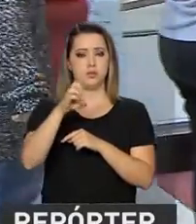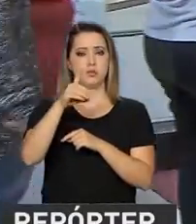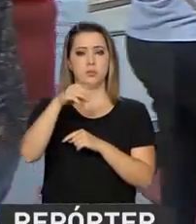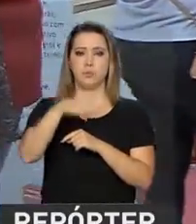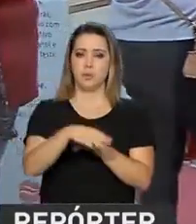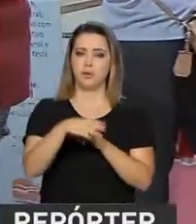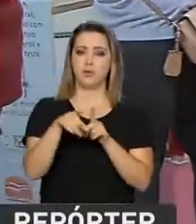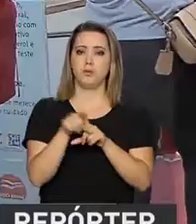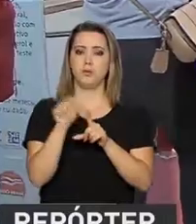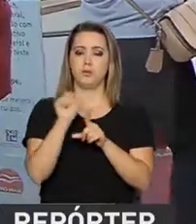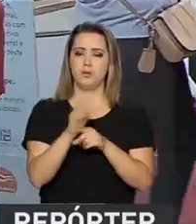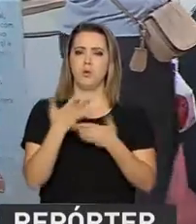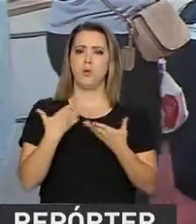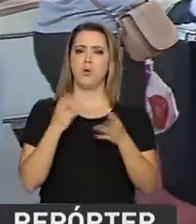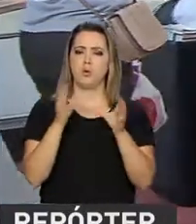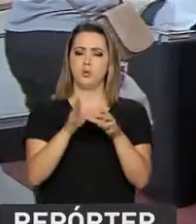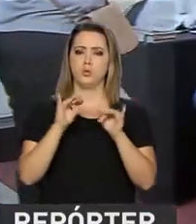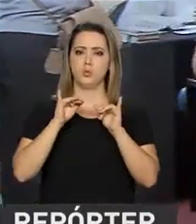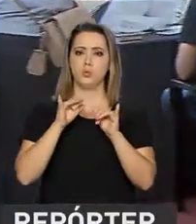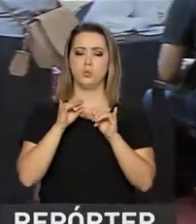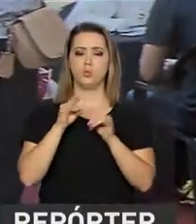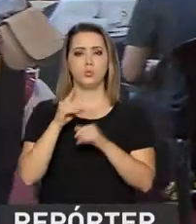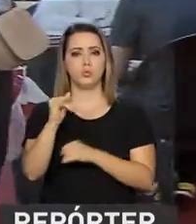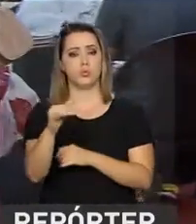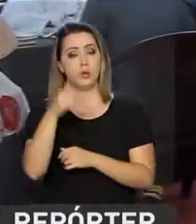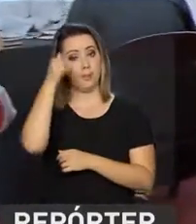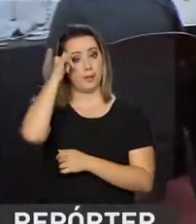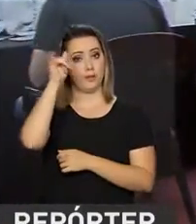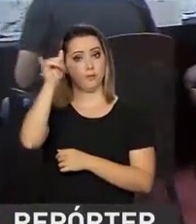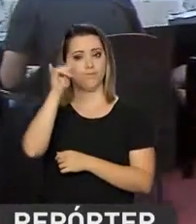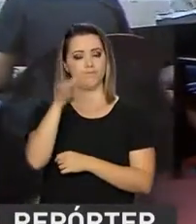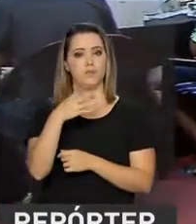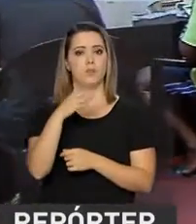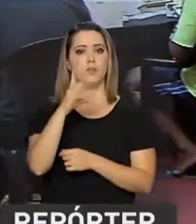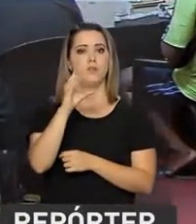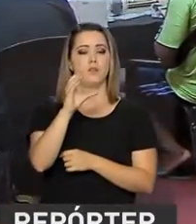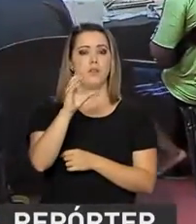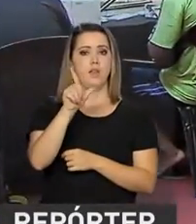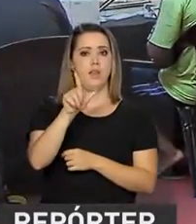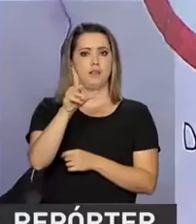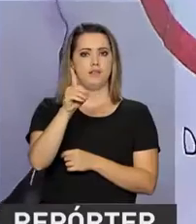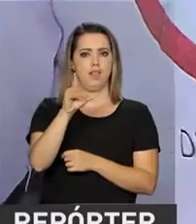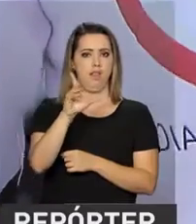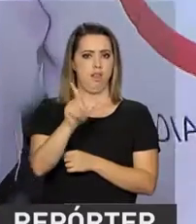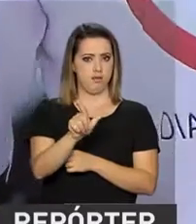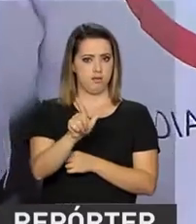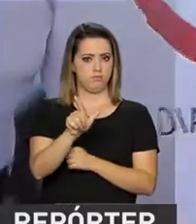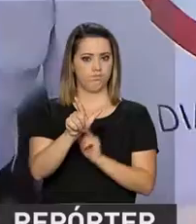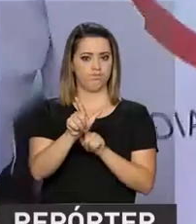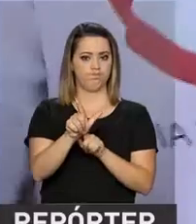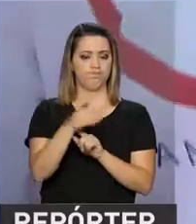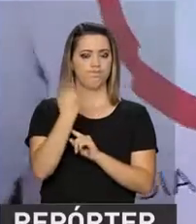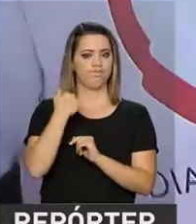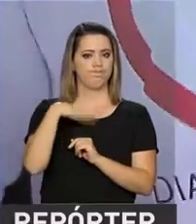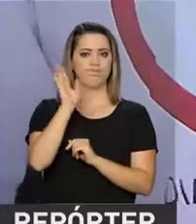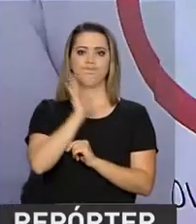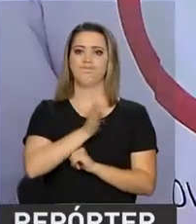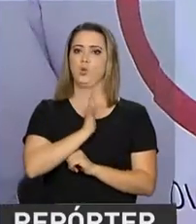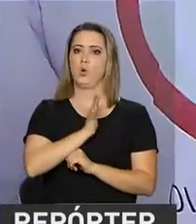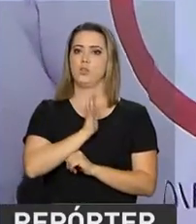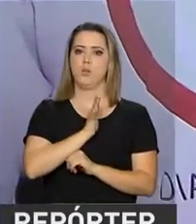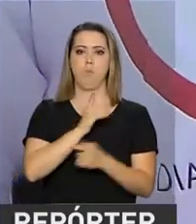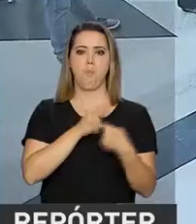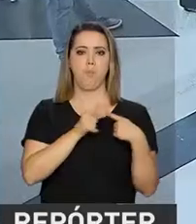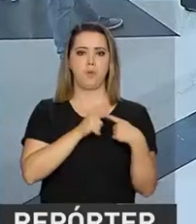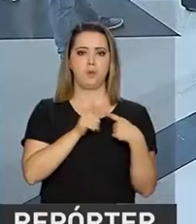as doenças provocadas pela falta de controle do ldl o colesterol ruim são as maiores causas de morte no brasil